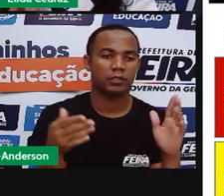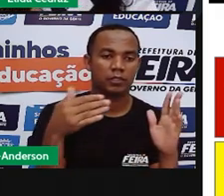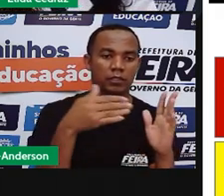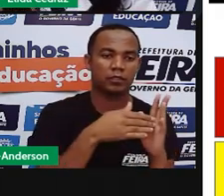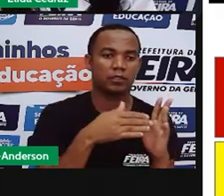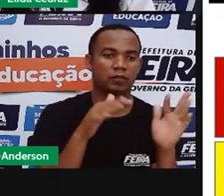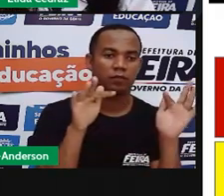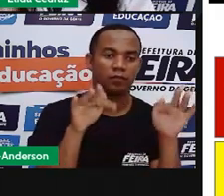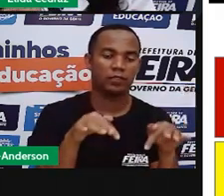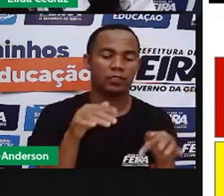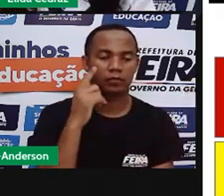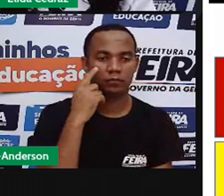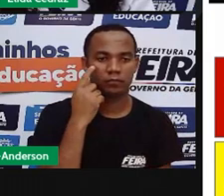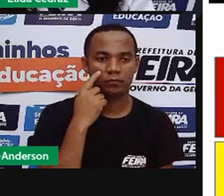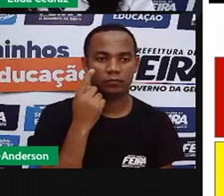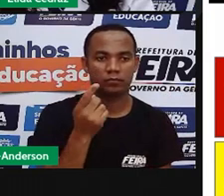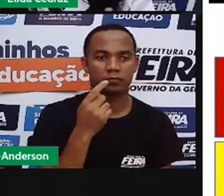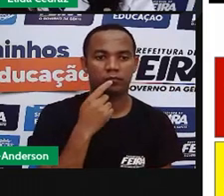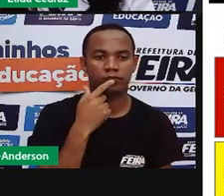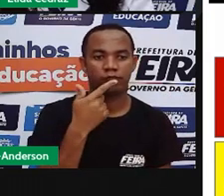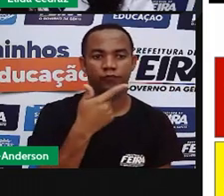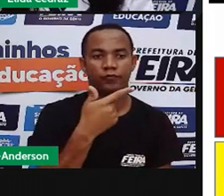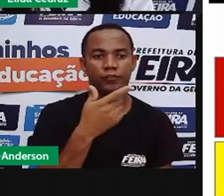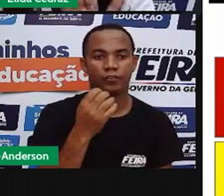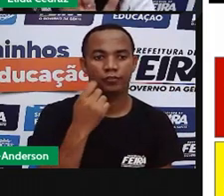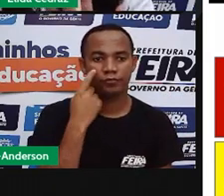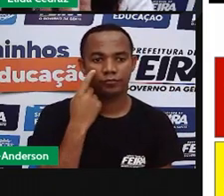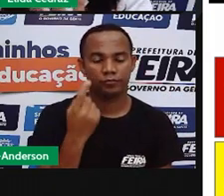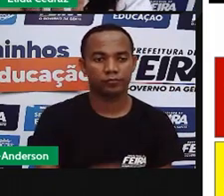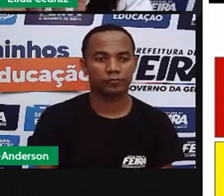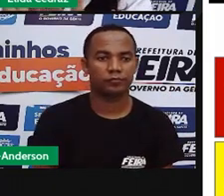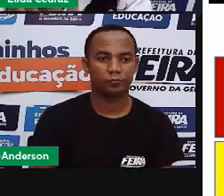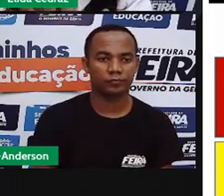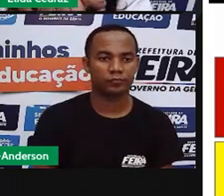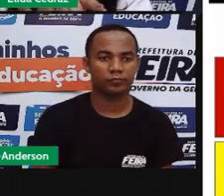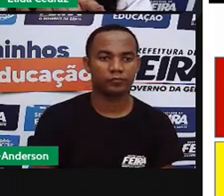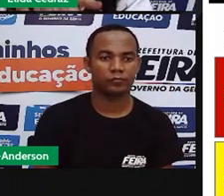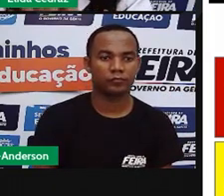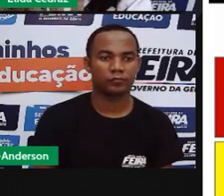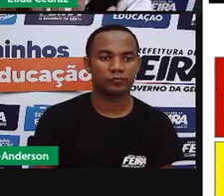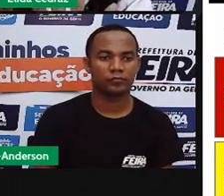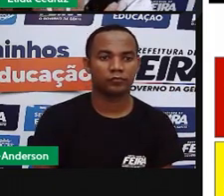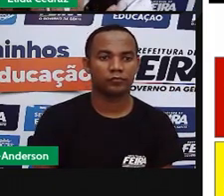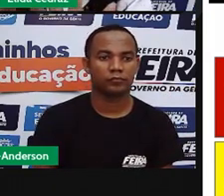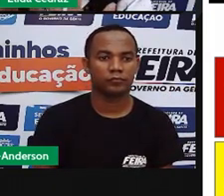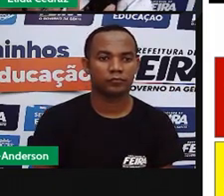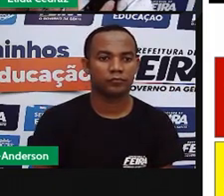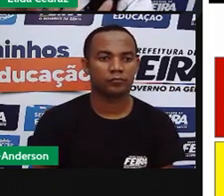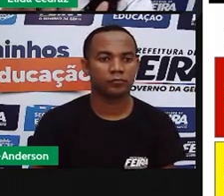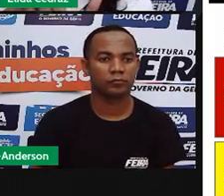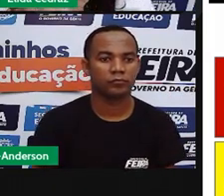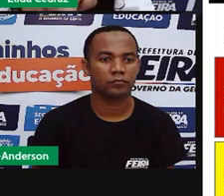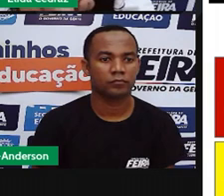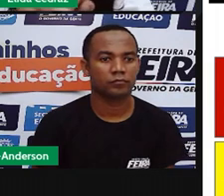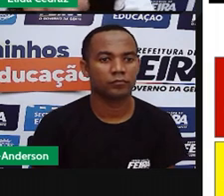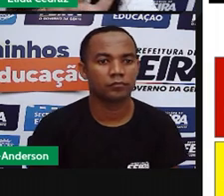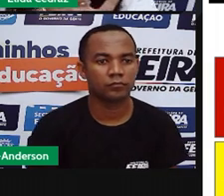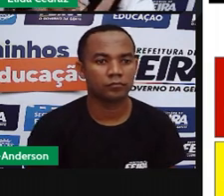última casinha, que é a 20. Vamos lá? 4 mais 4. 5, 6,